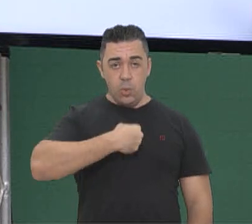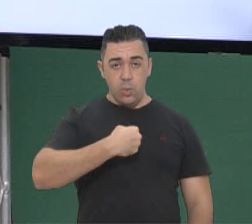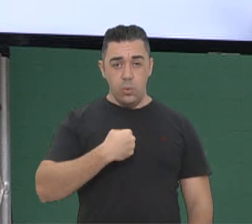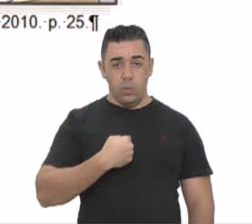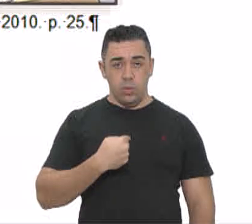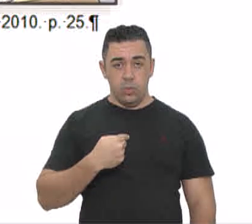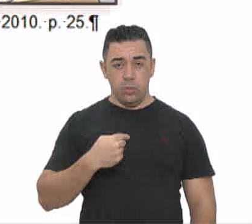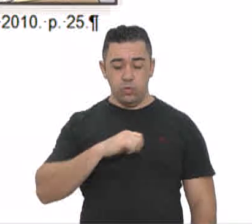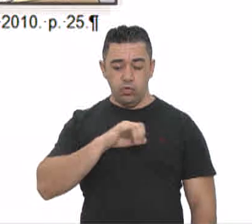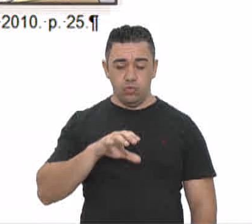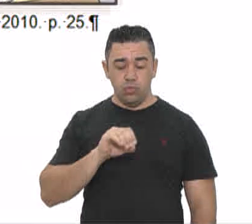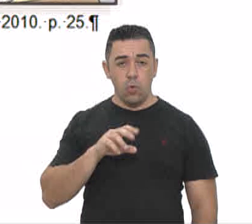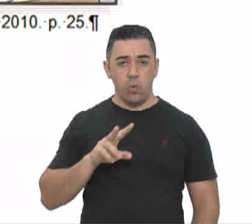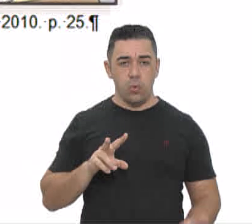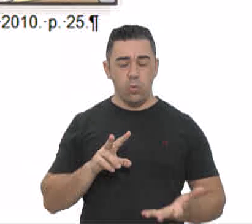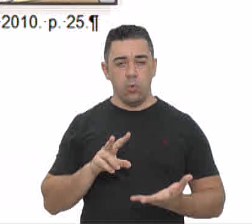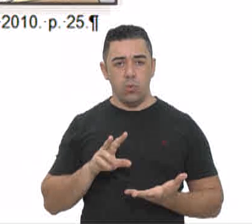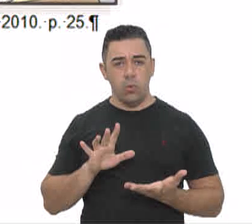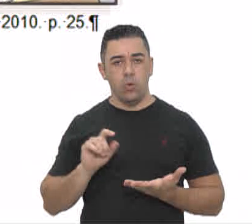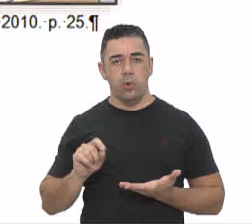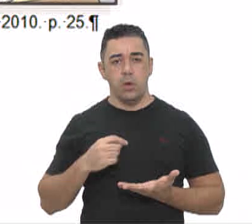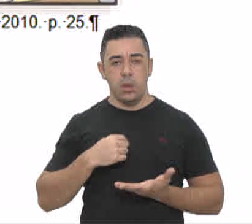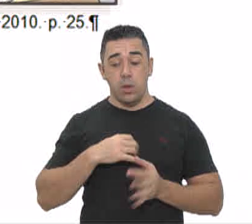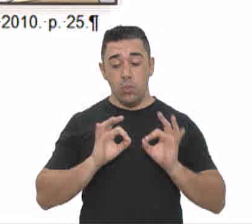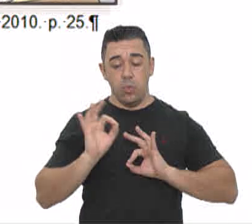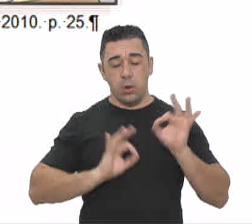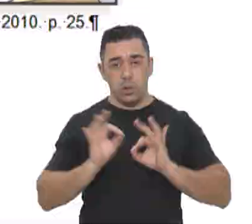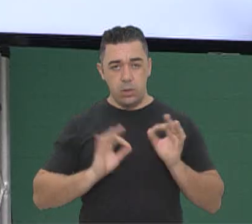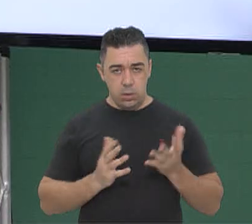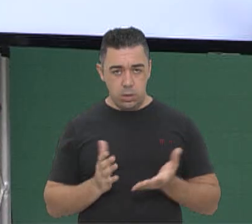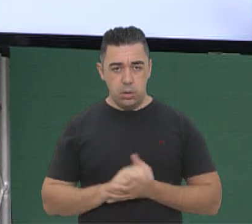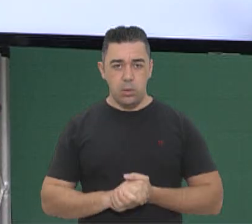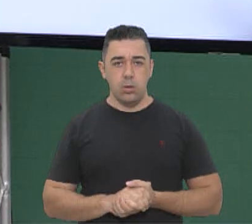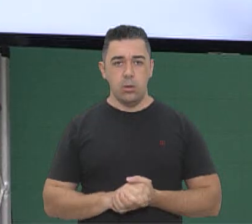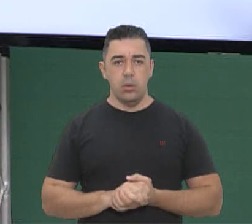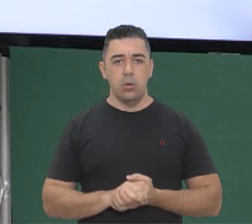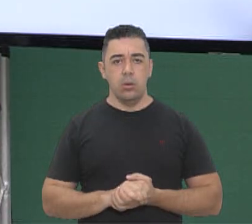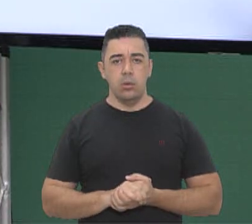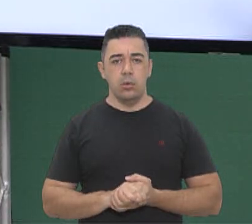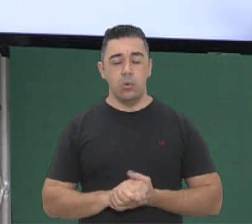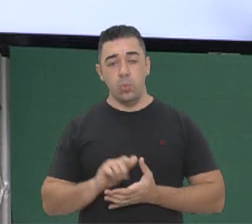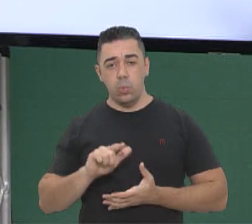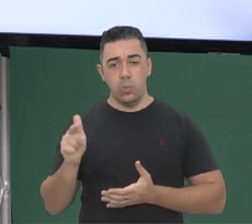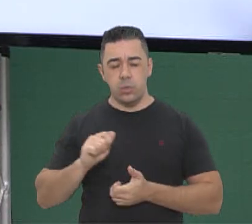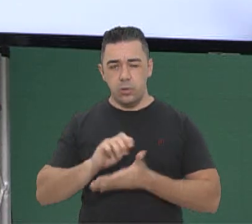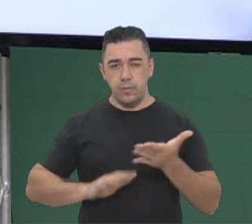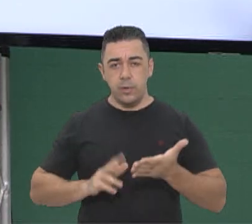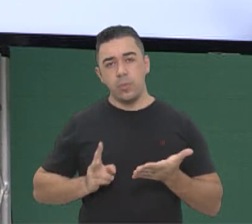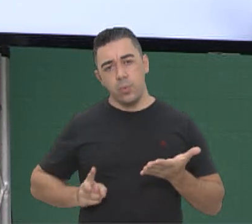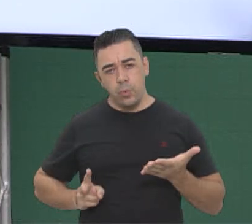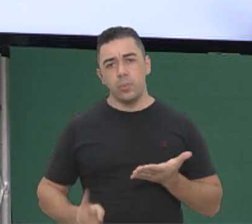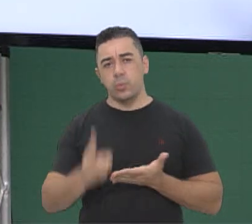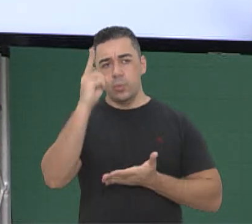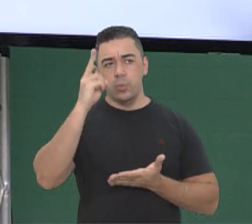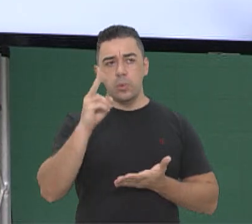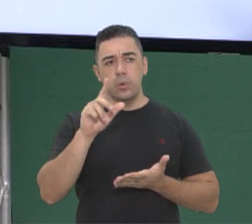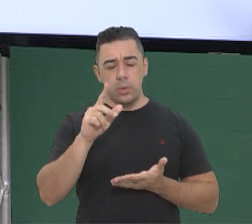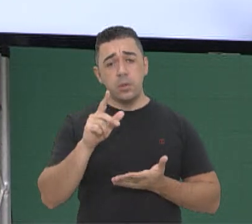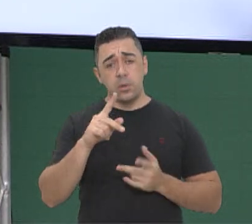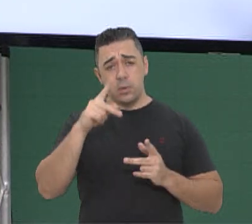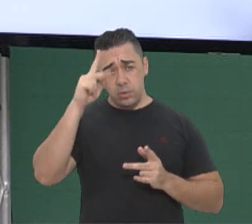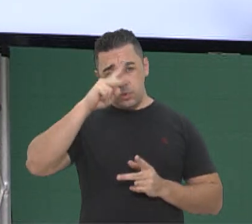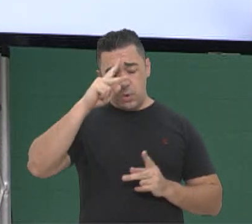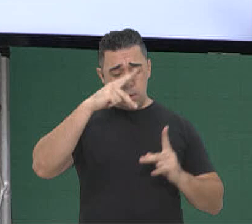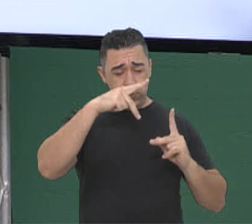Eu planifico, eu organizo, ok? Vamos para mais um exercício? Então aqui é a continuação da própria